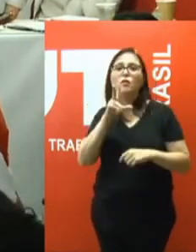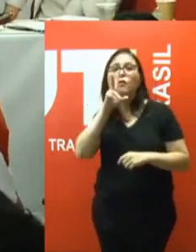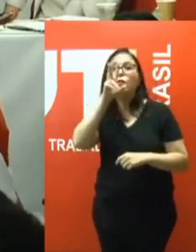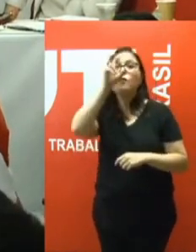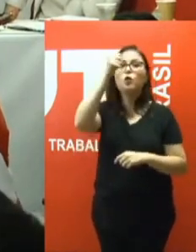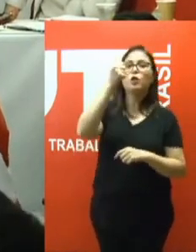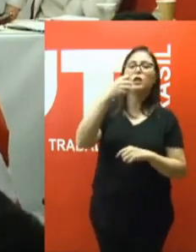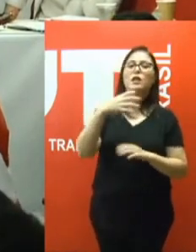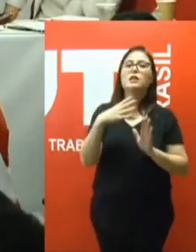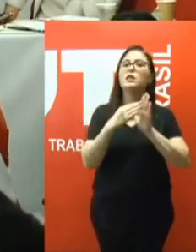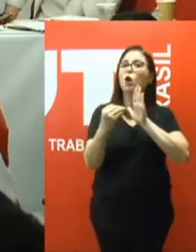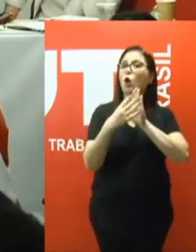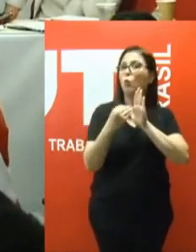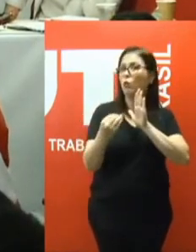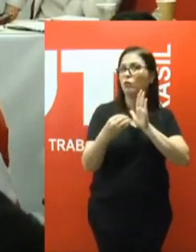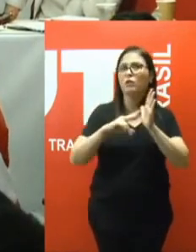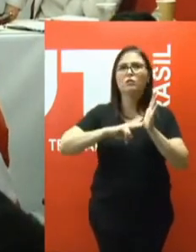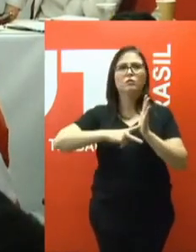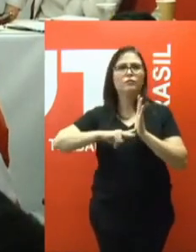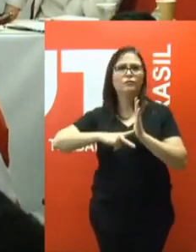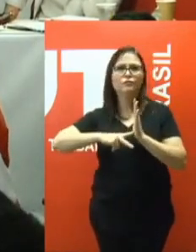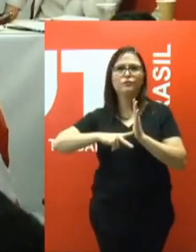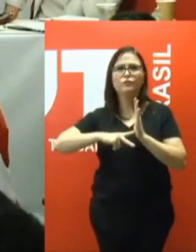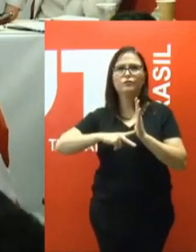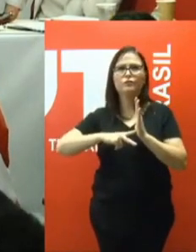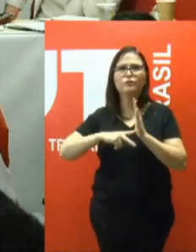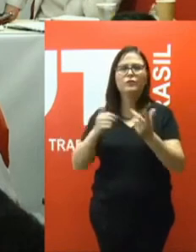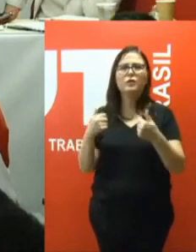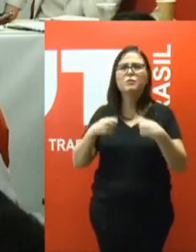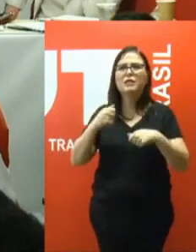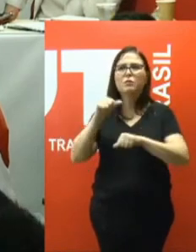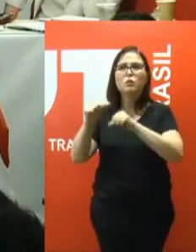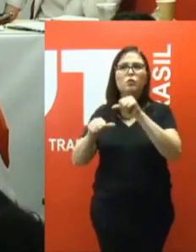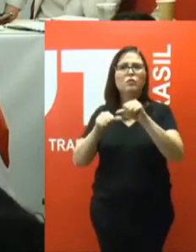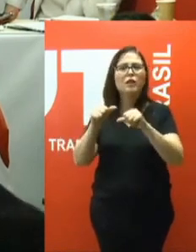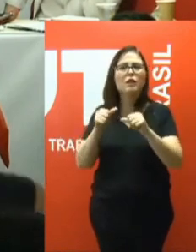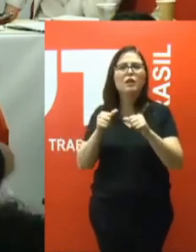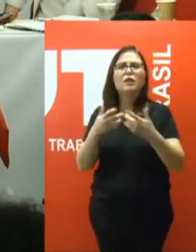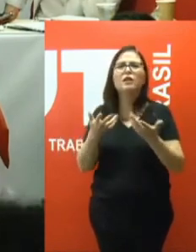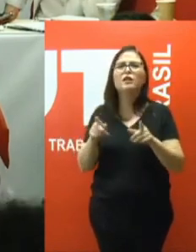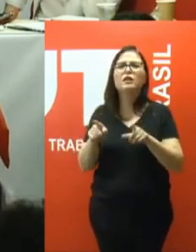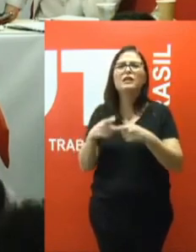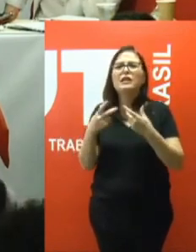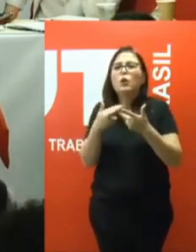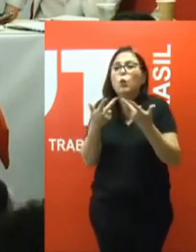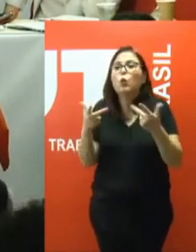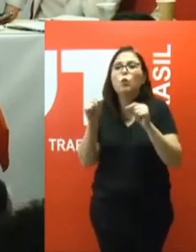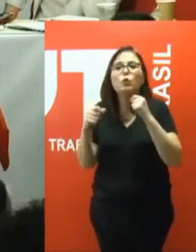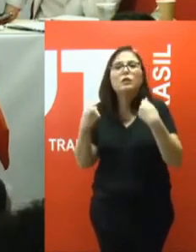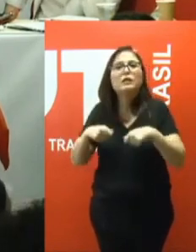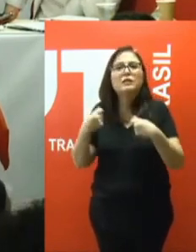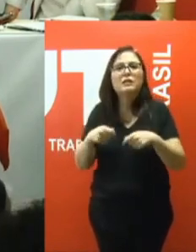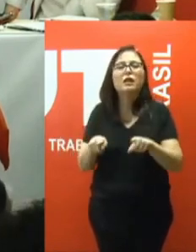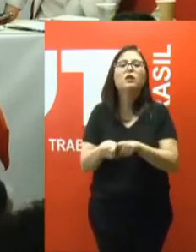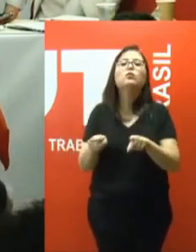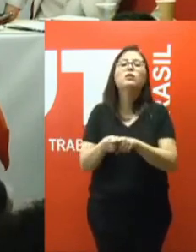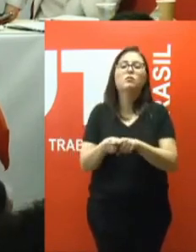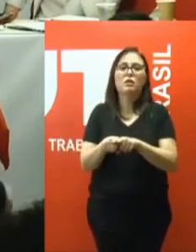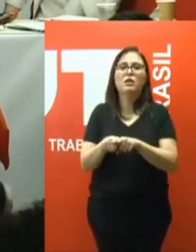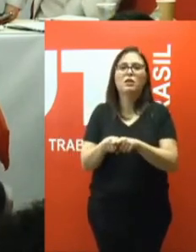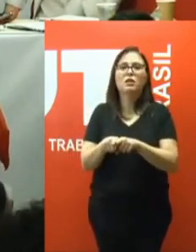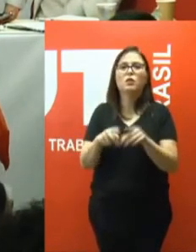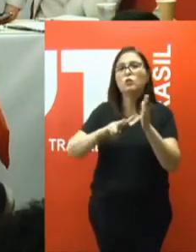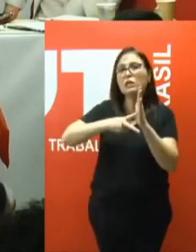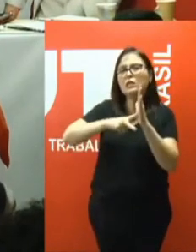modelo sindical, né? Porque nós vamos ter que mexer na estrutura para fortalecer os sindicatos, conferir representatividade e amplitude para os sindicatos de